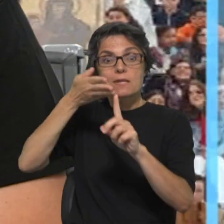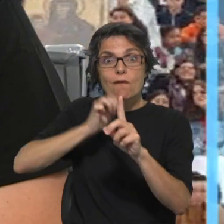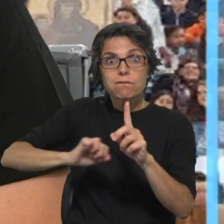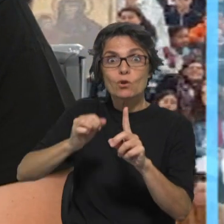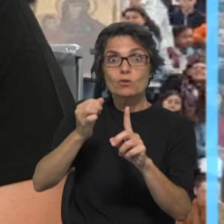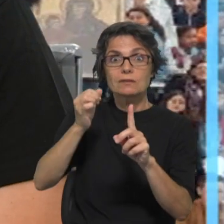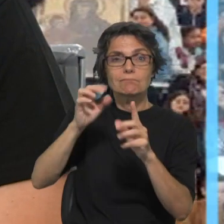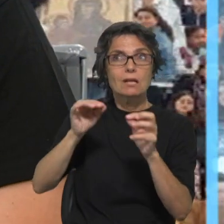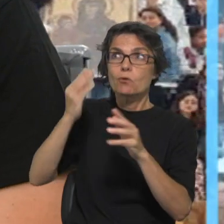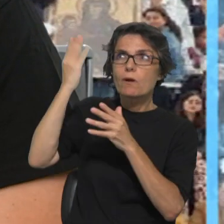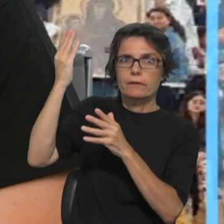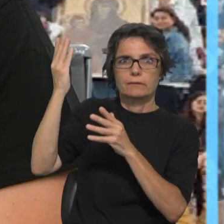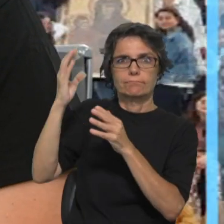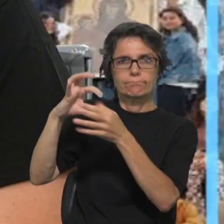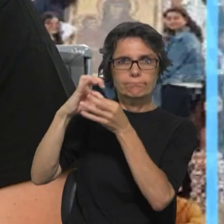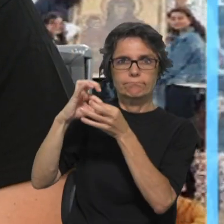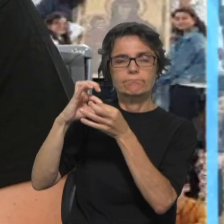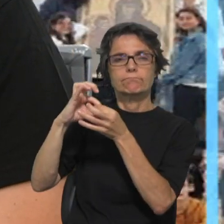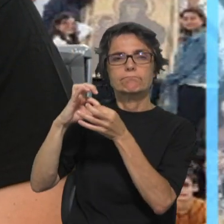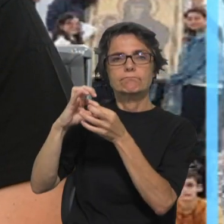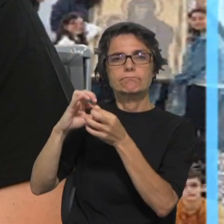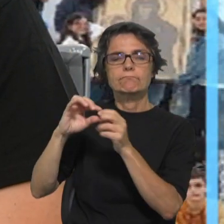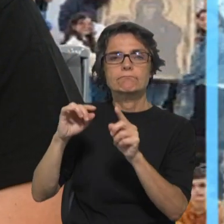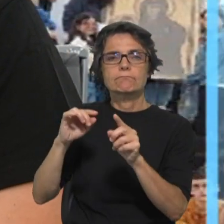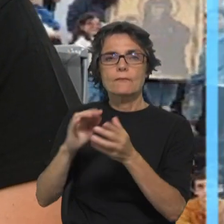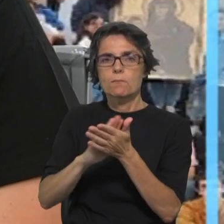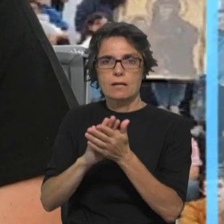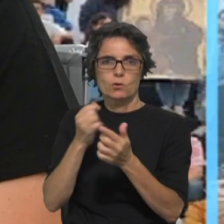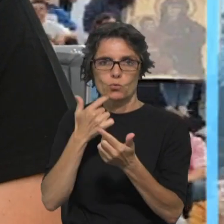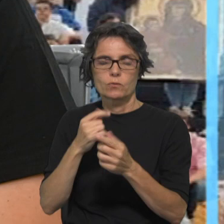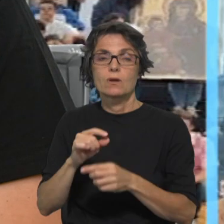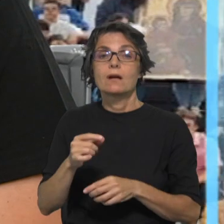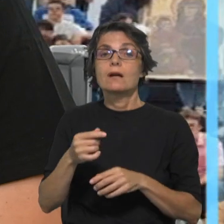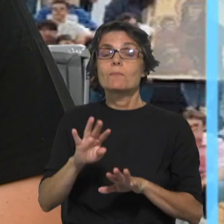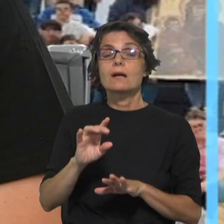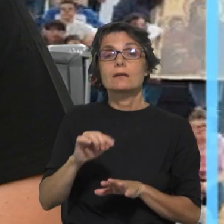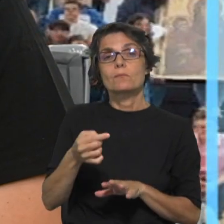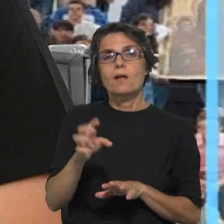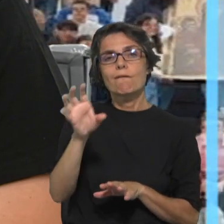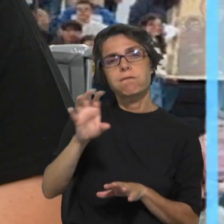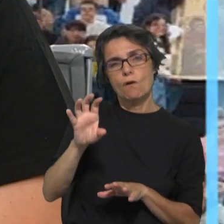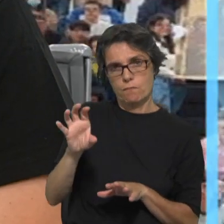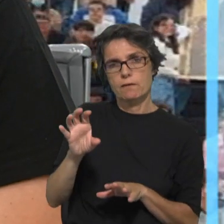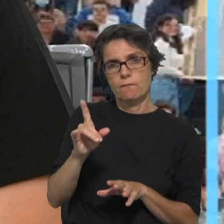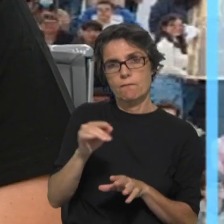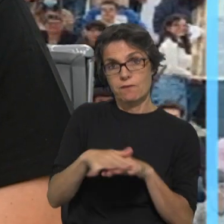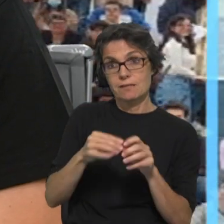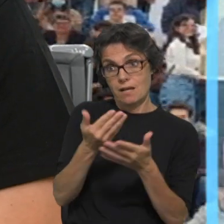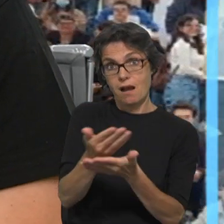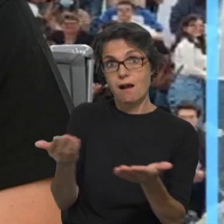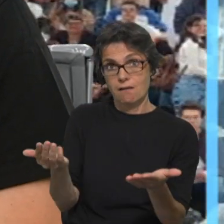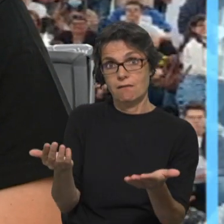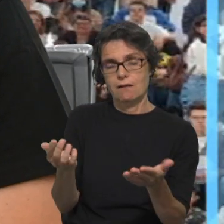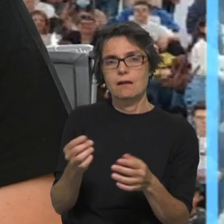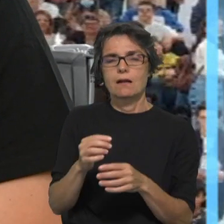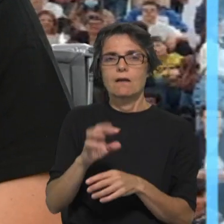dele, então isso é a primeira coisa. Mas também há formas e modos que se calhar antigamente foram